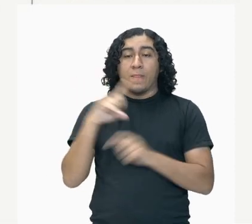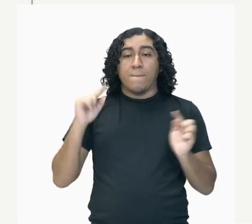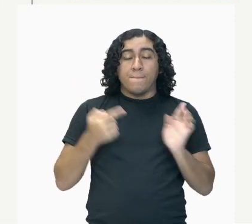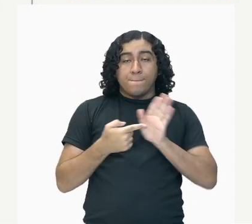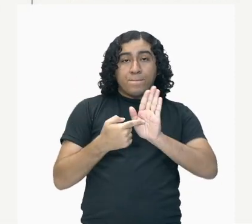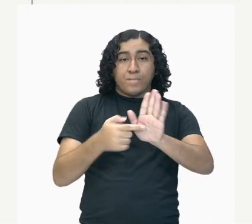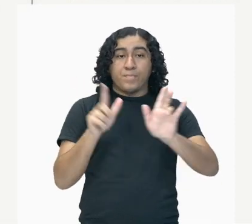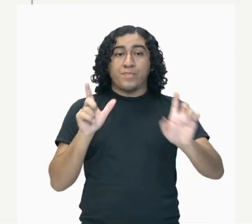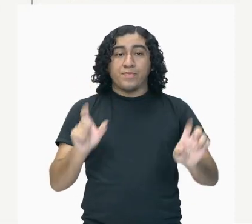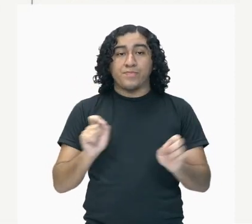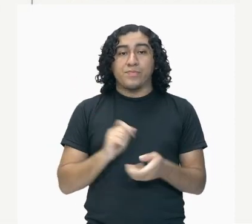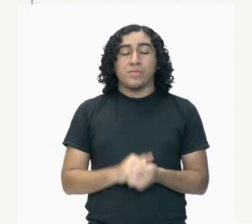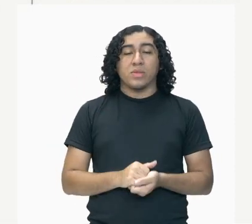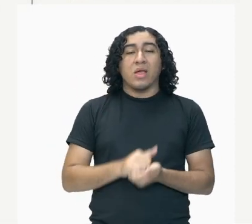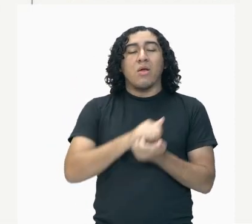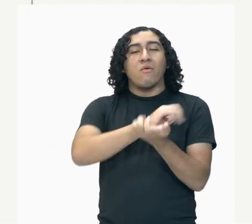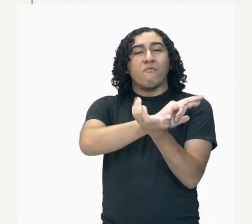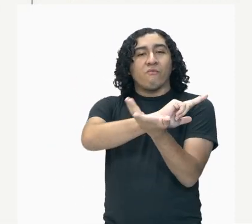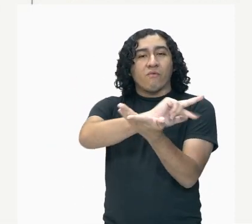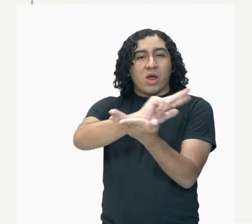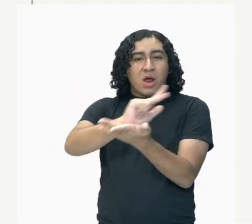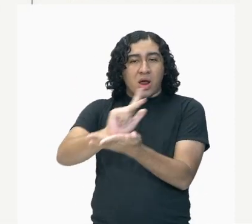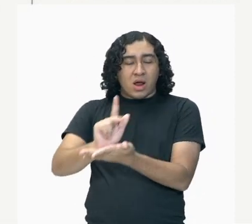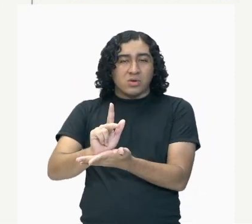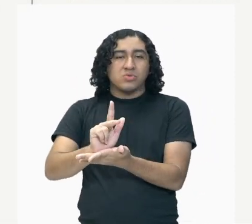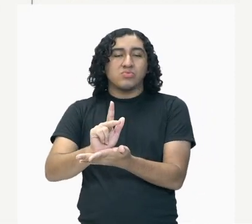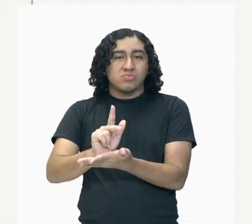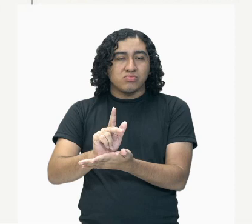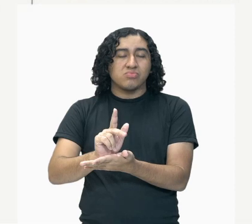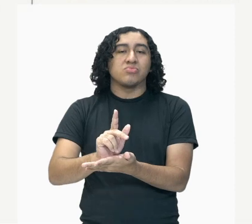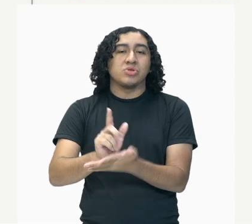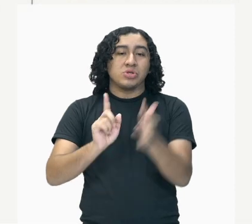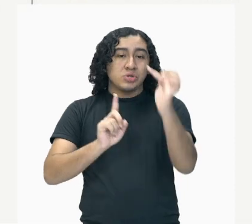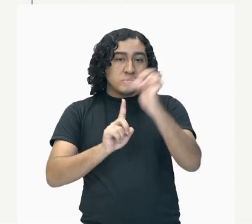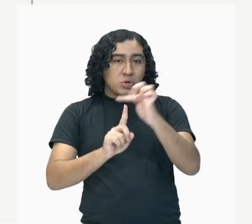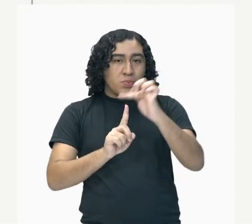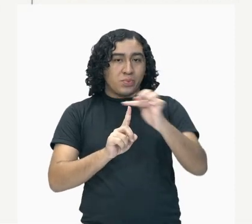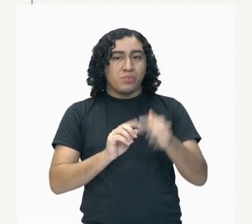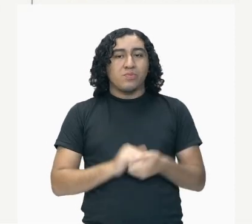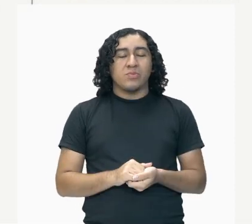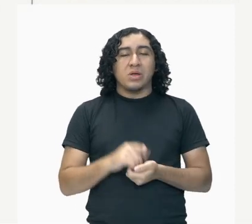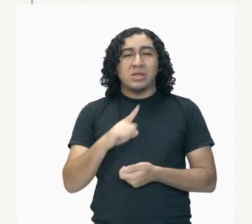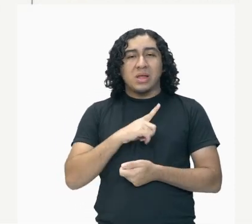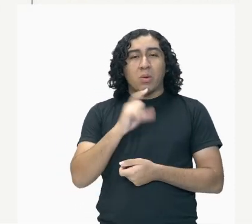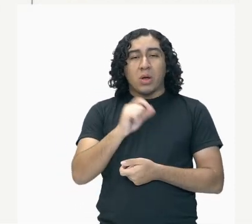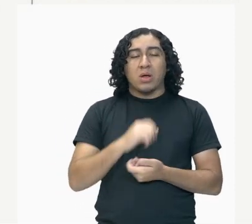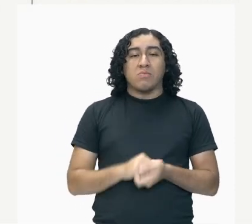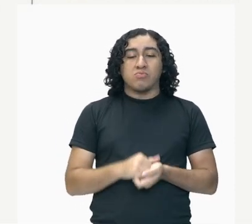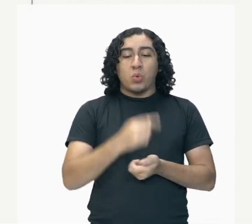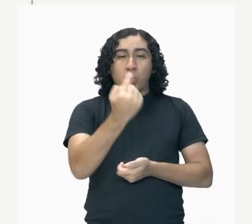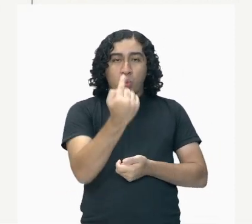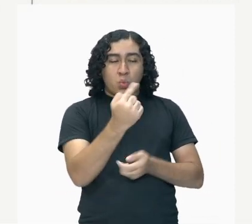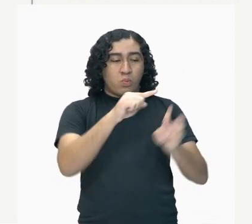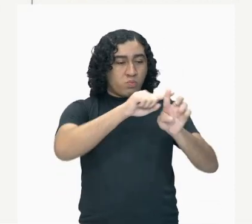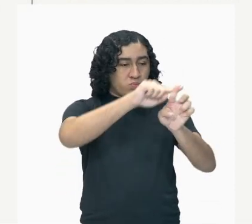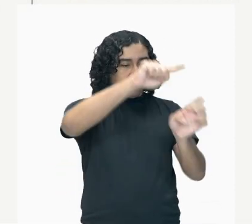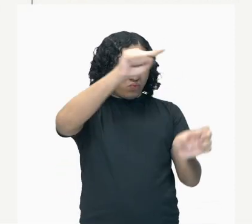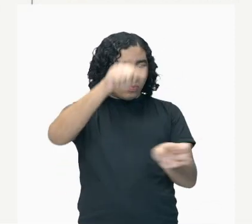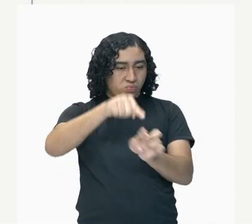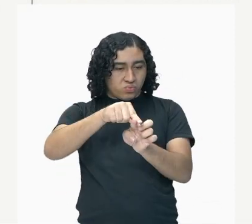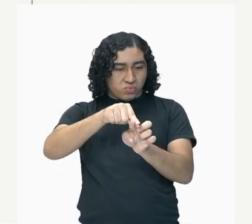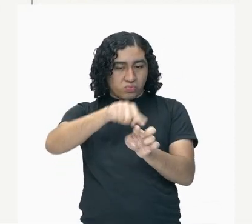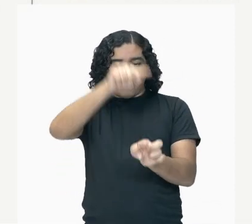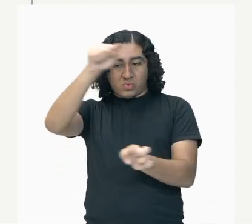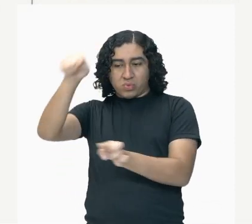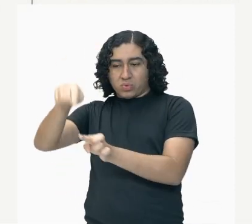gente vários tipos de onda estacionária uma que só tem um ventre outra que tem dois ventres outra que